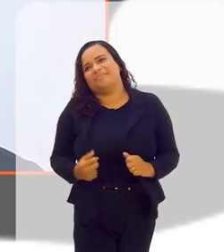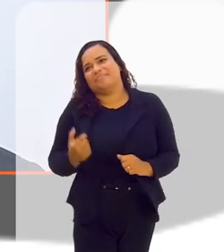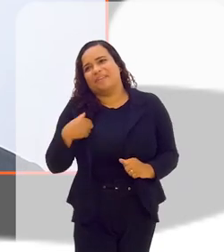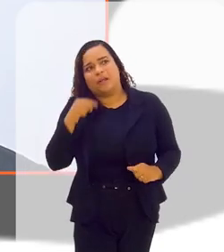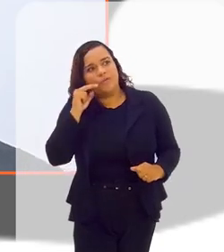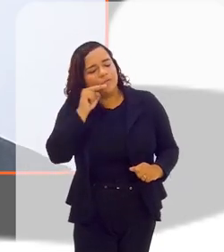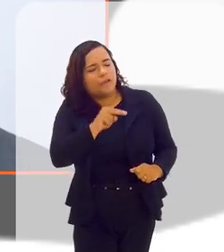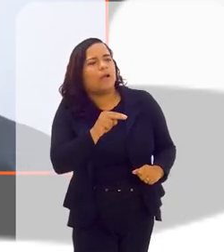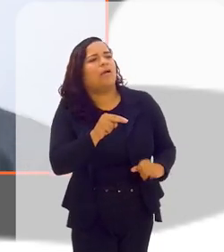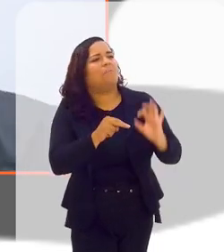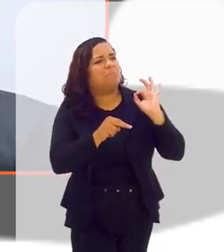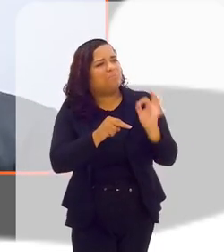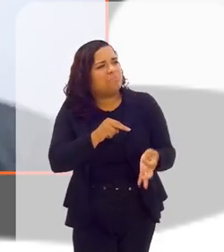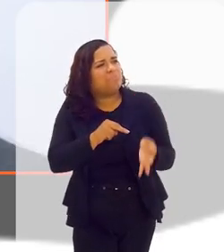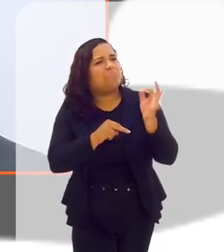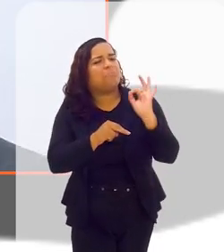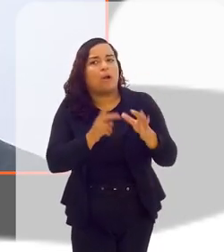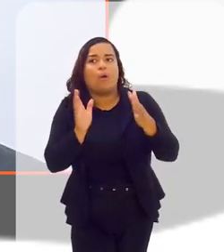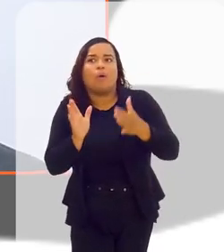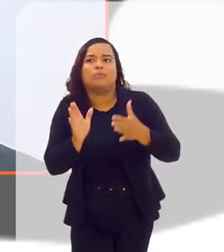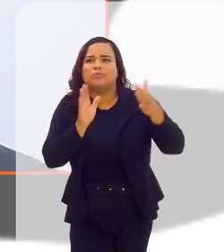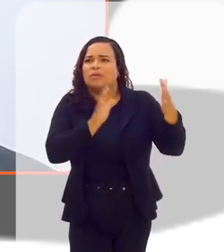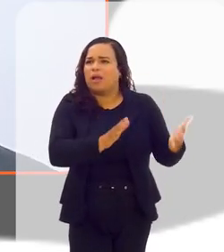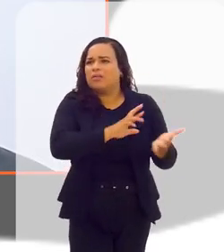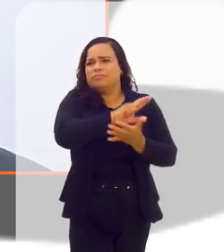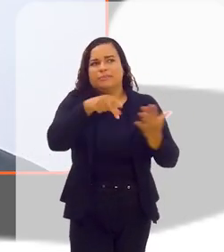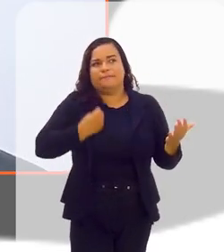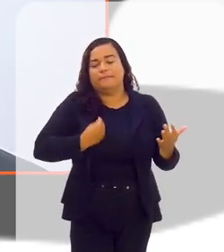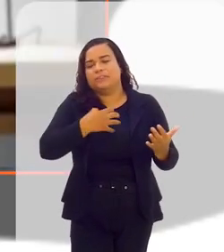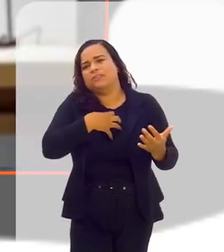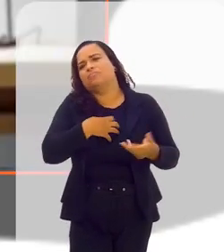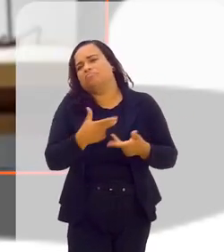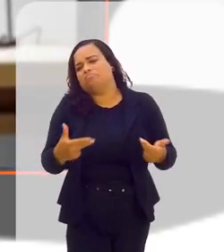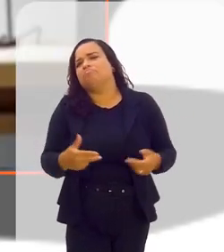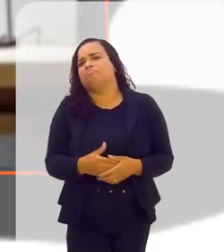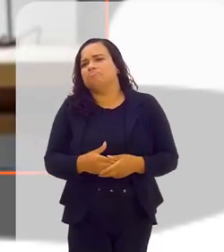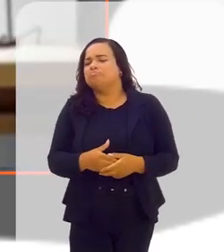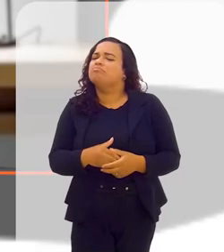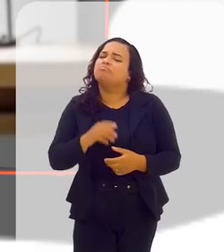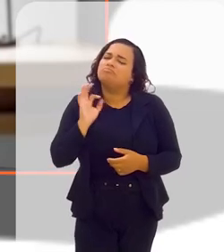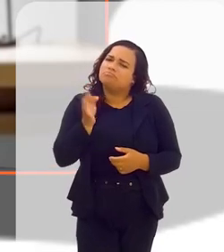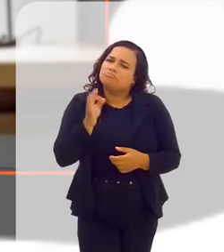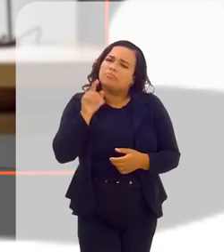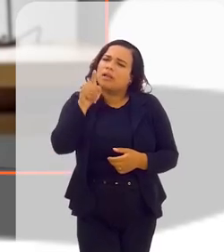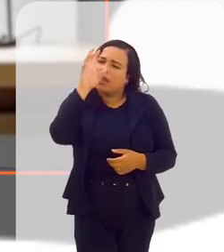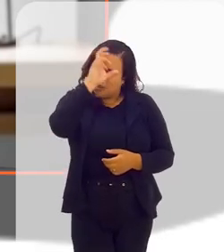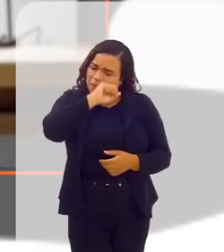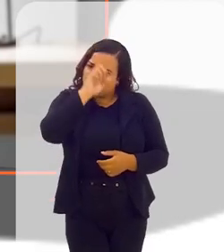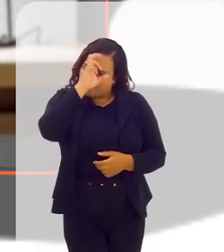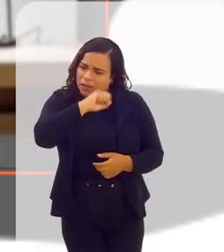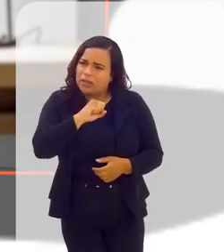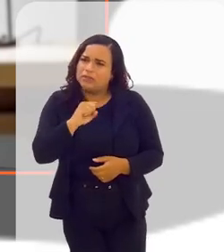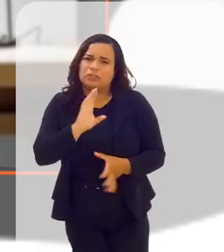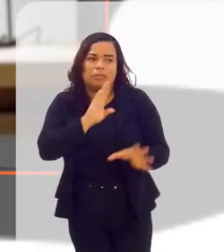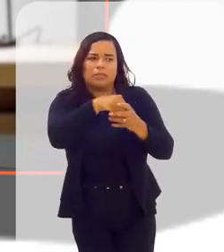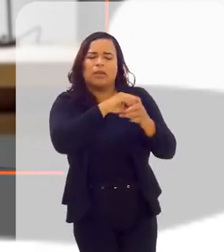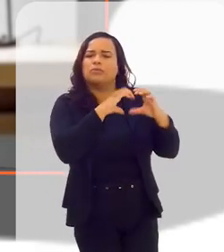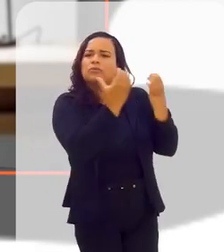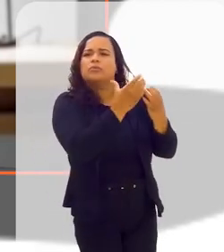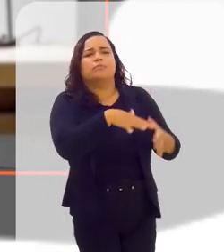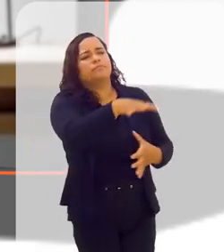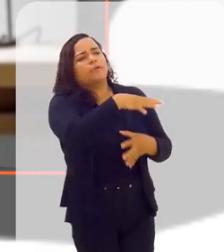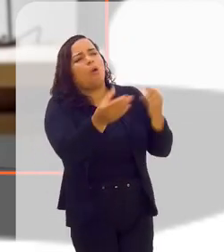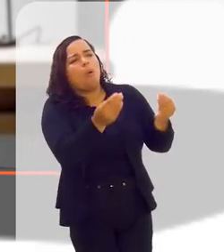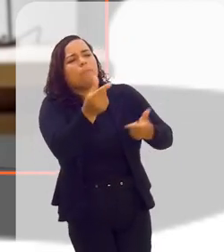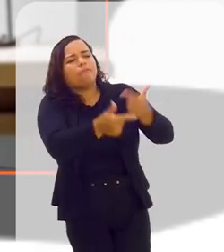E foi aonde eu vi o outro lado da moeda, que é o que é passado, né? E aí você aprendendo, né, esse trânsito